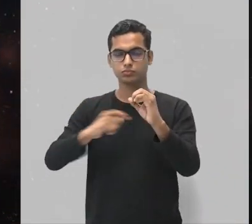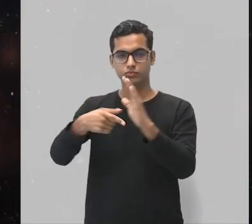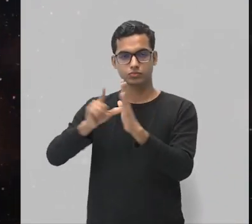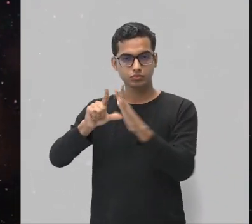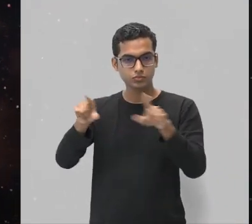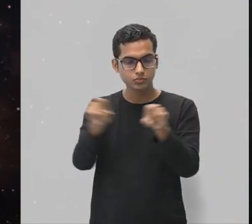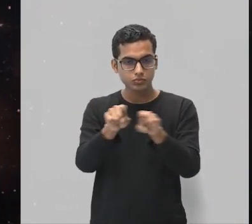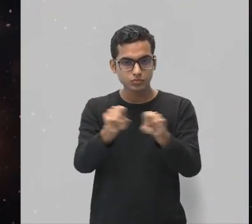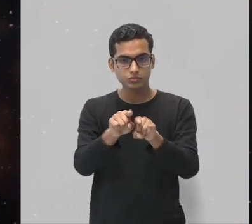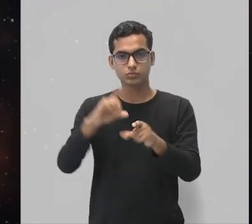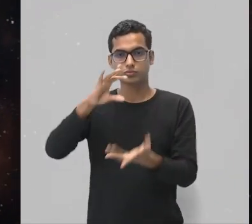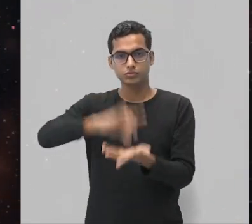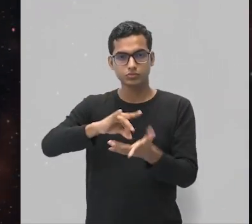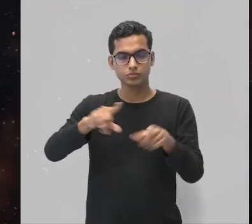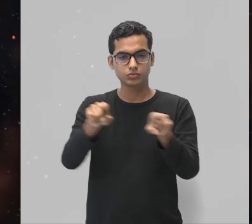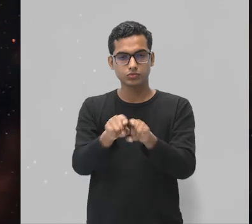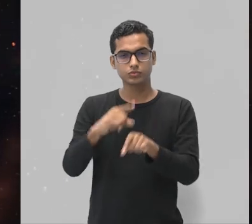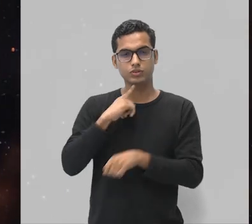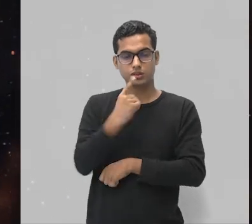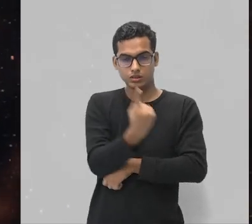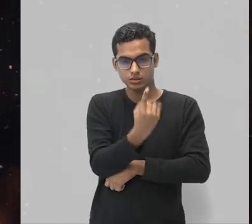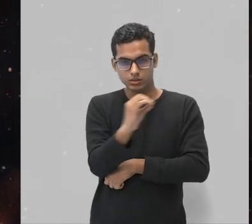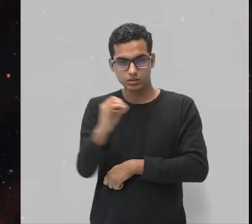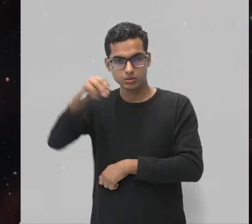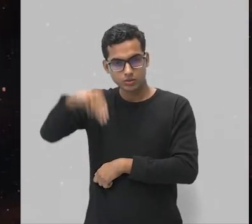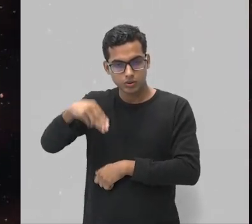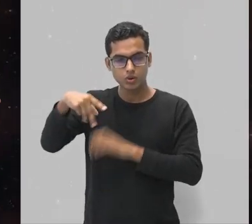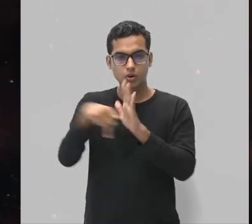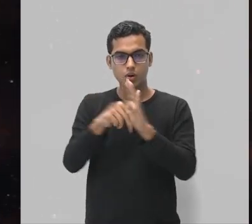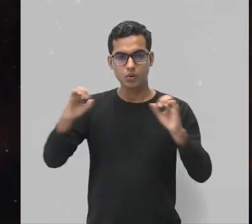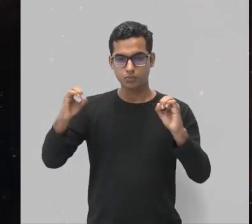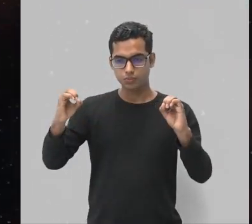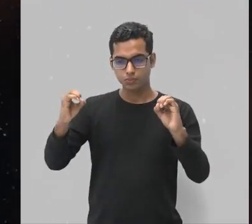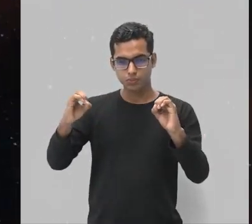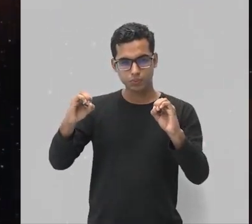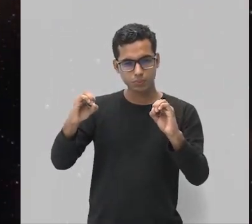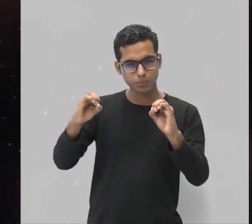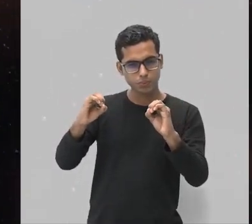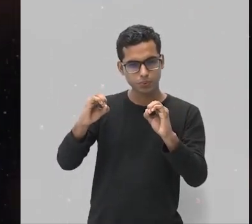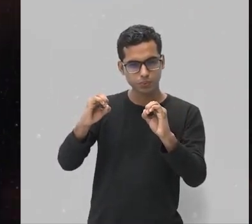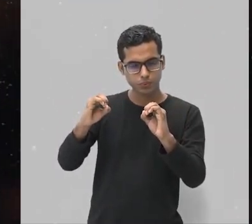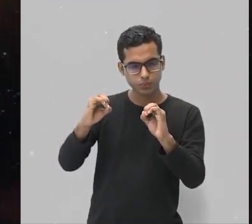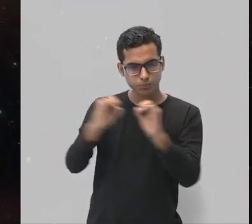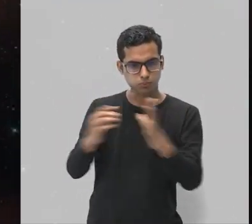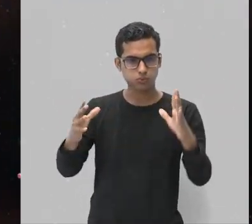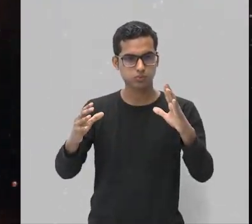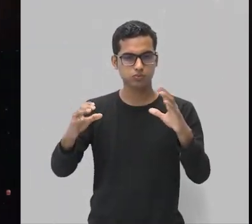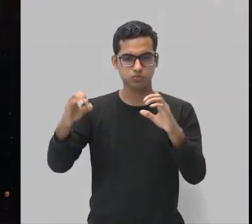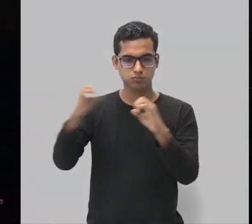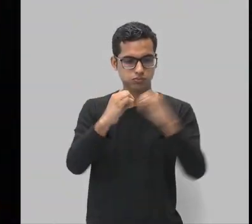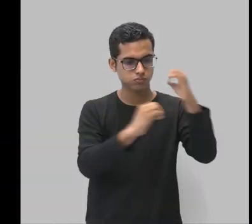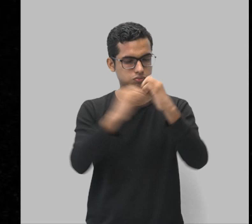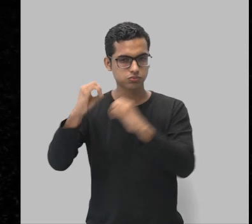Uma vez atingido o tamanho de 100 metros, estas bolas começaram a se chocar cada vez com maior